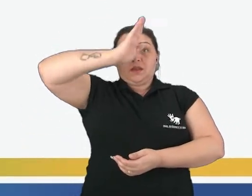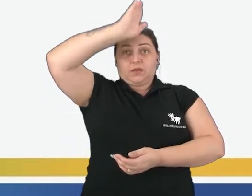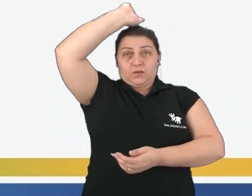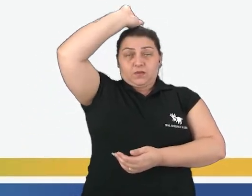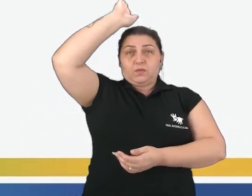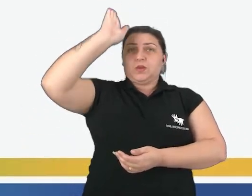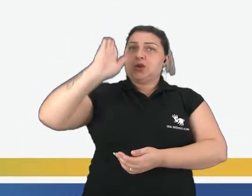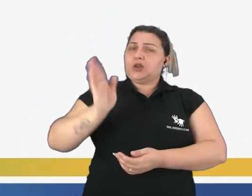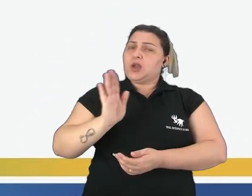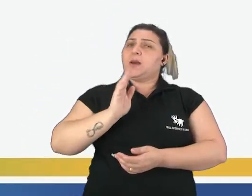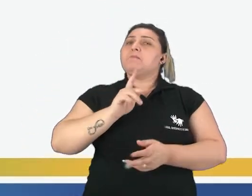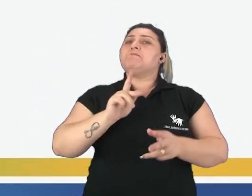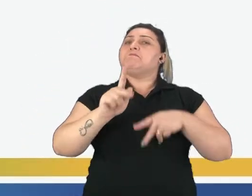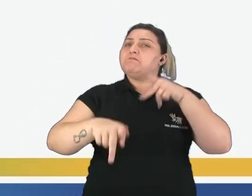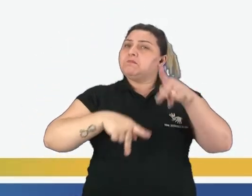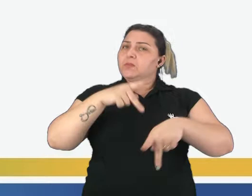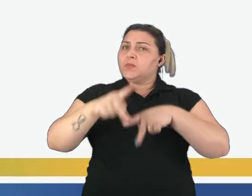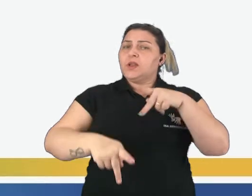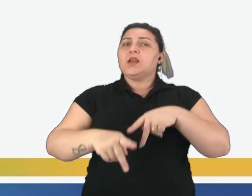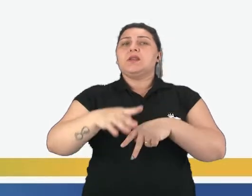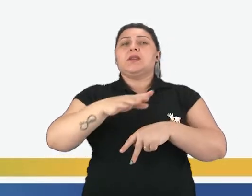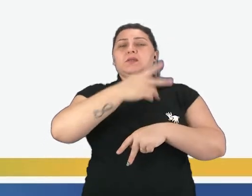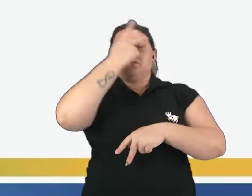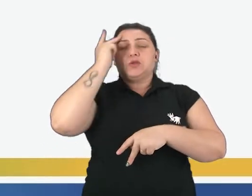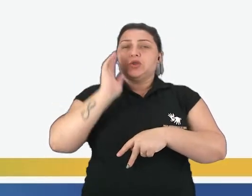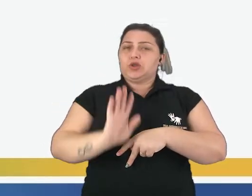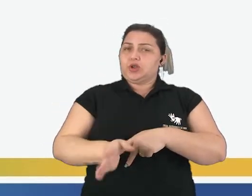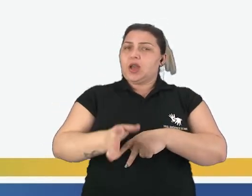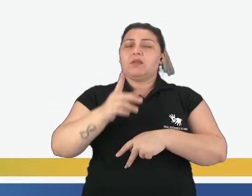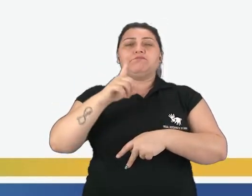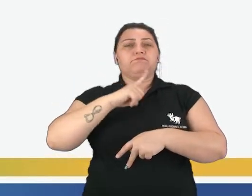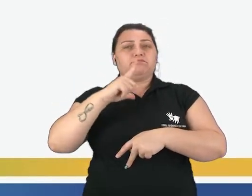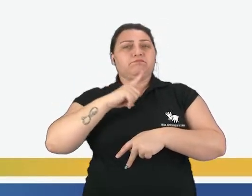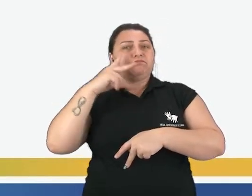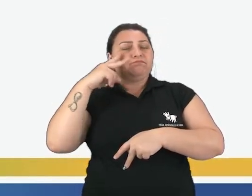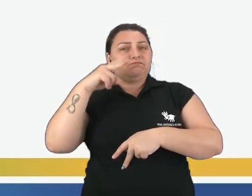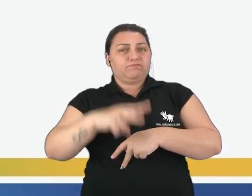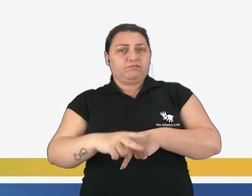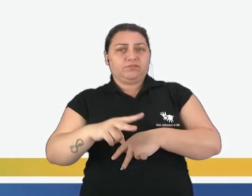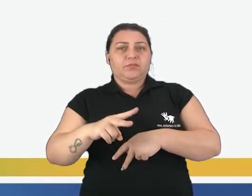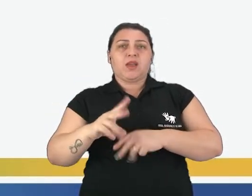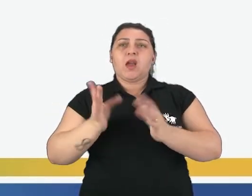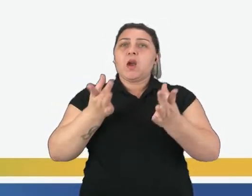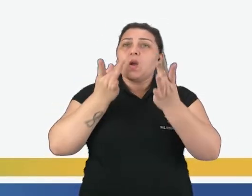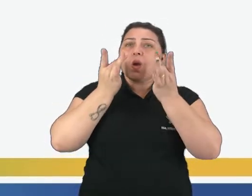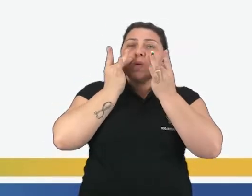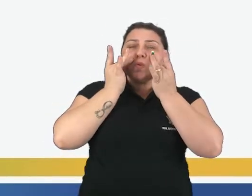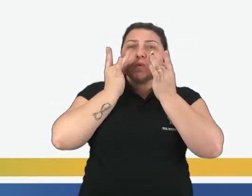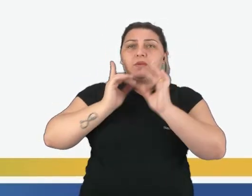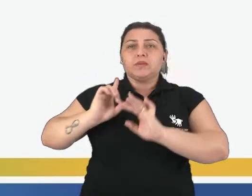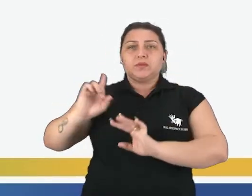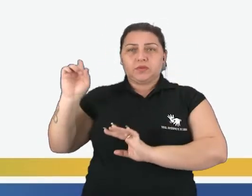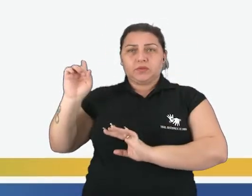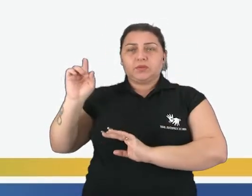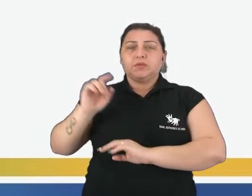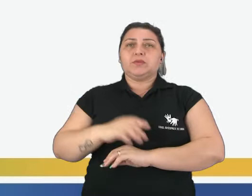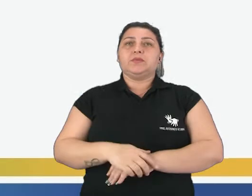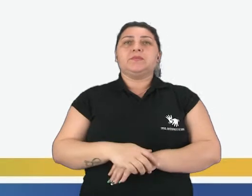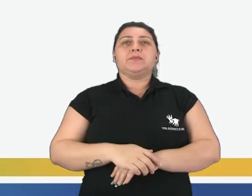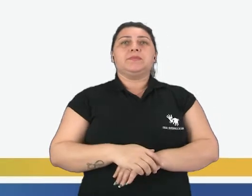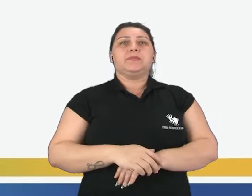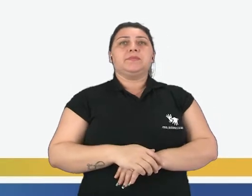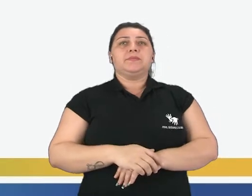já foi mais popular, né? Eu acho que já talvez tenha contato com a balança desse tipo,